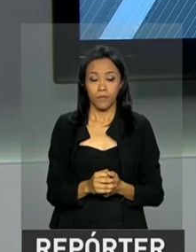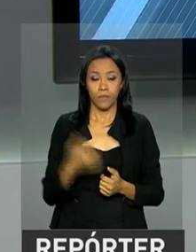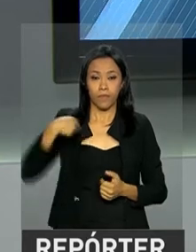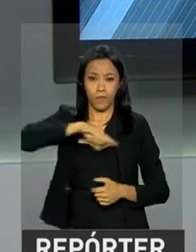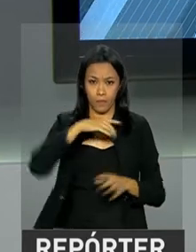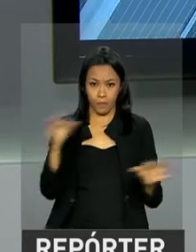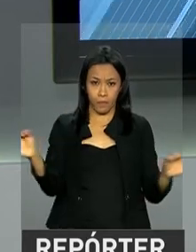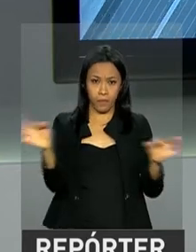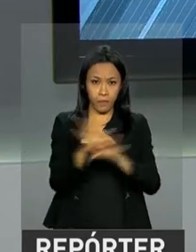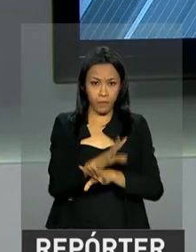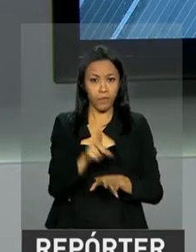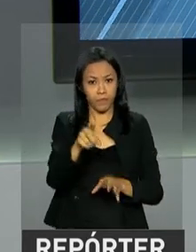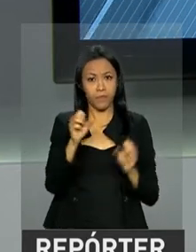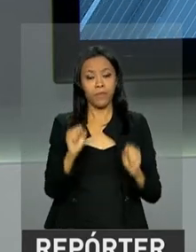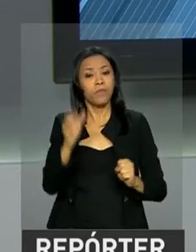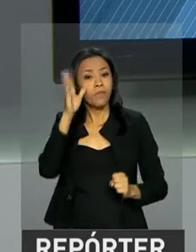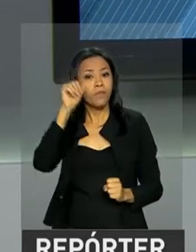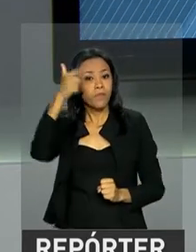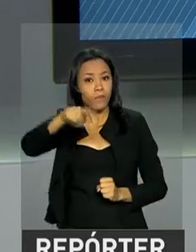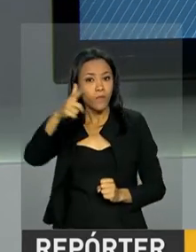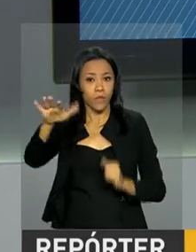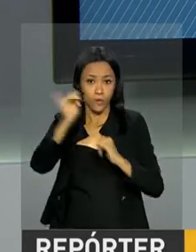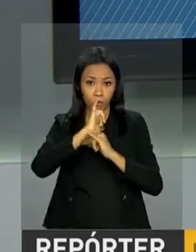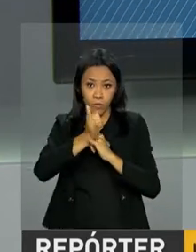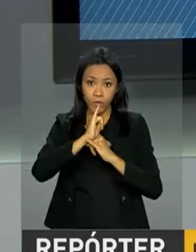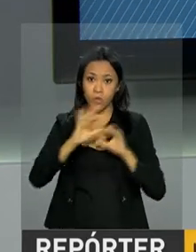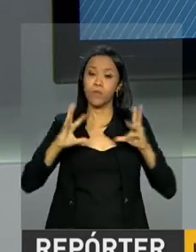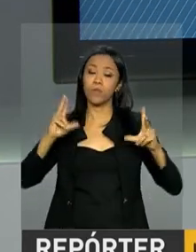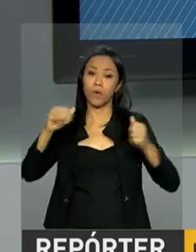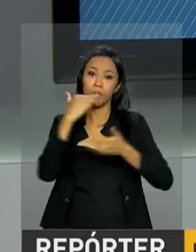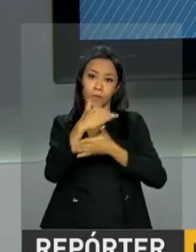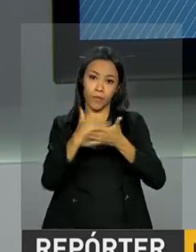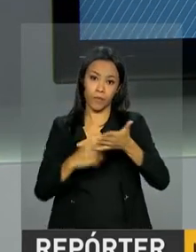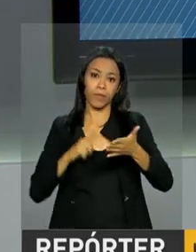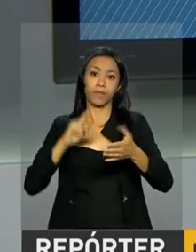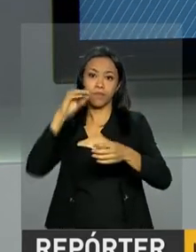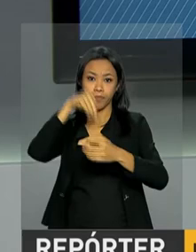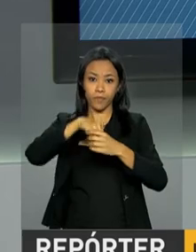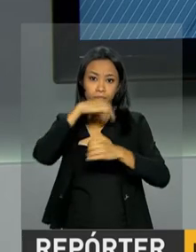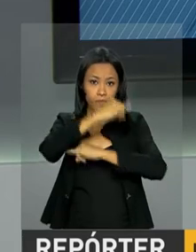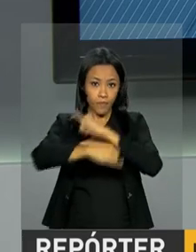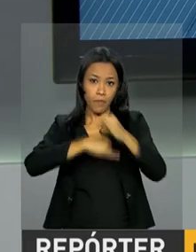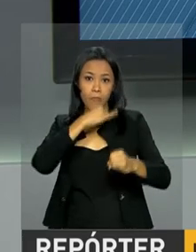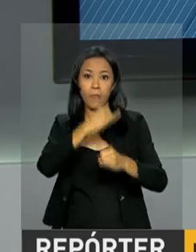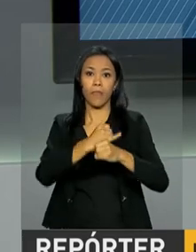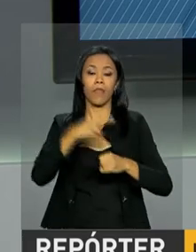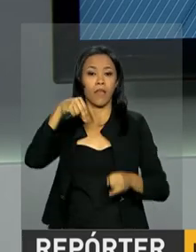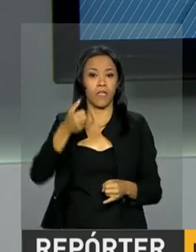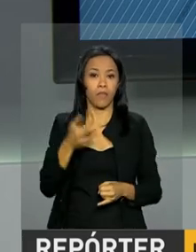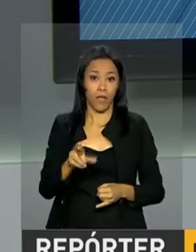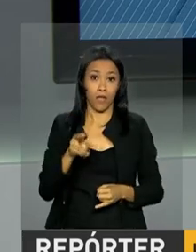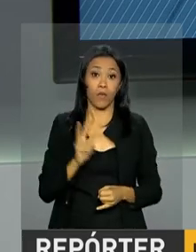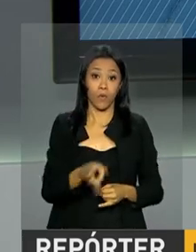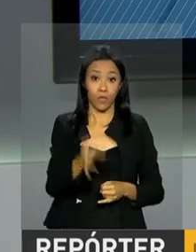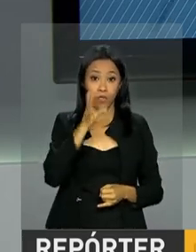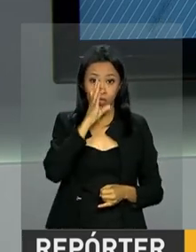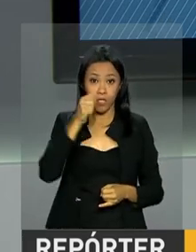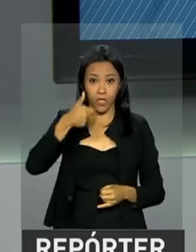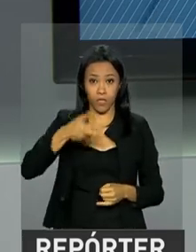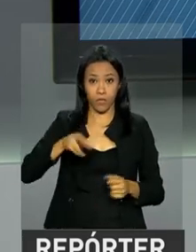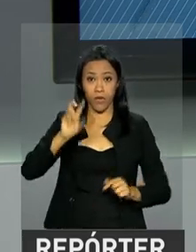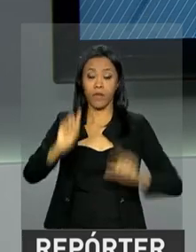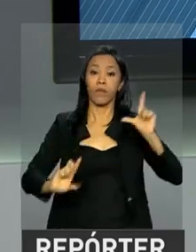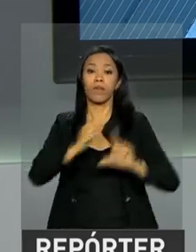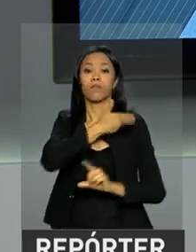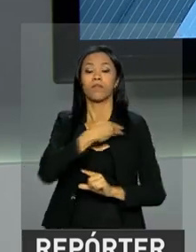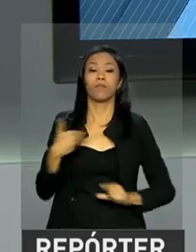Nós ficamos por aqui. Você pode rever as reportagens no YouTube e toda a nossa programação também está na página da NBR na internet. Continue com a gente